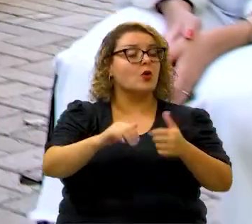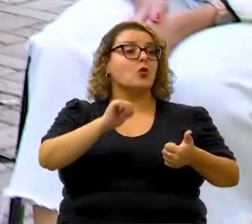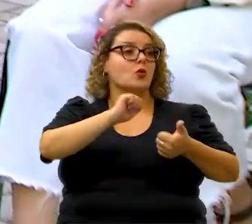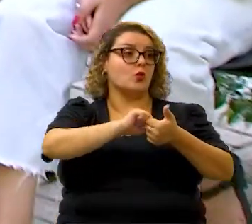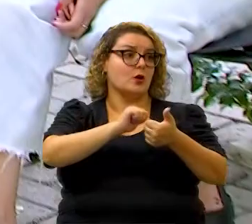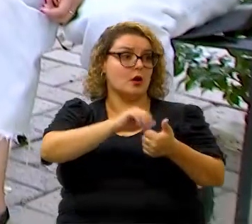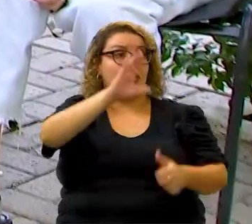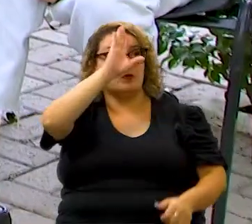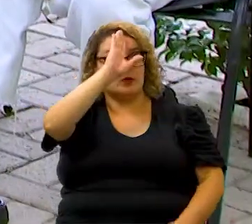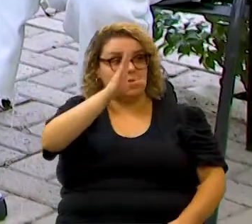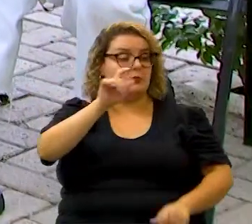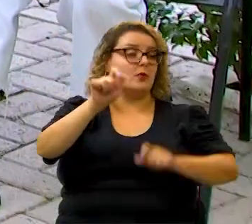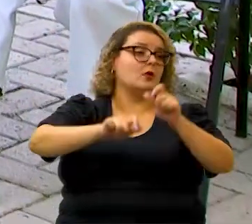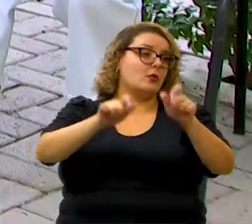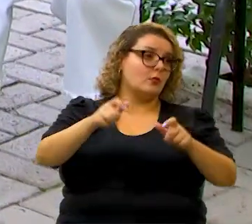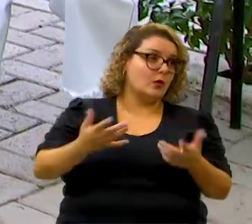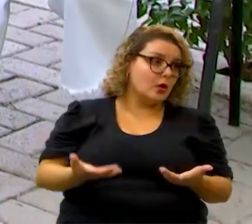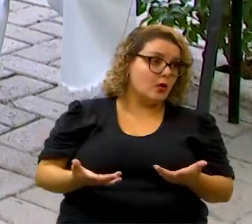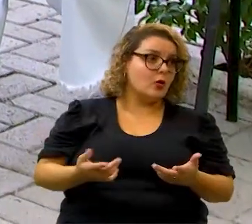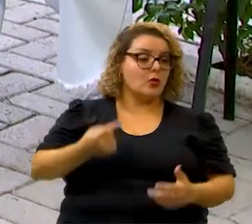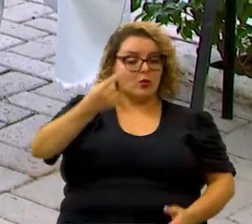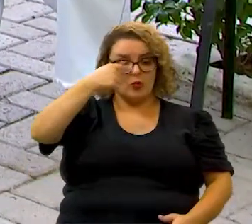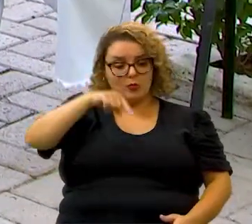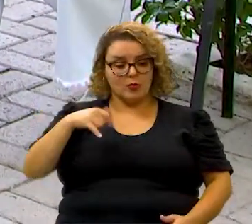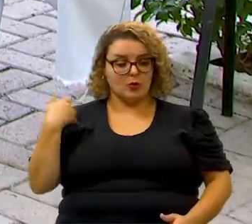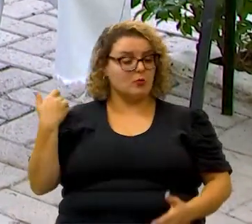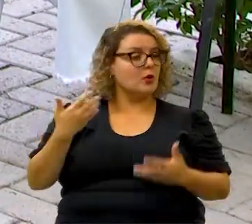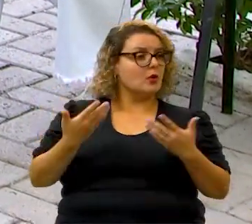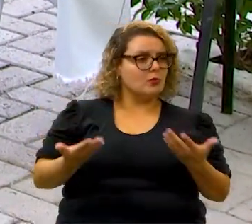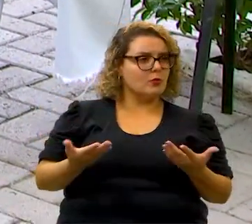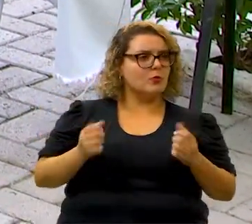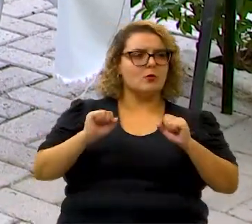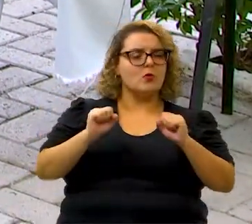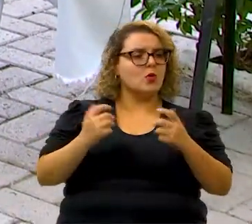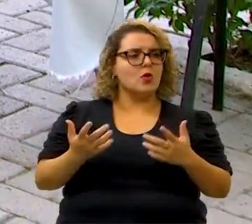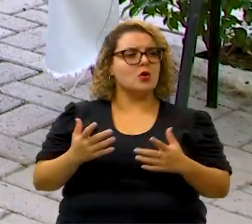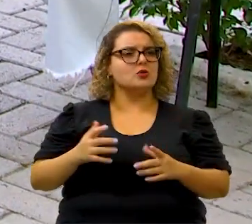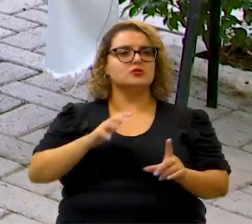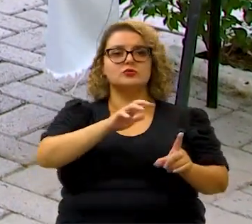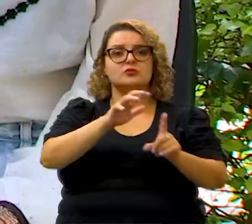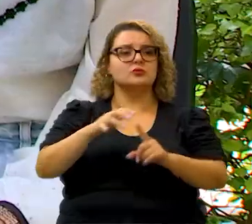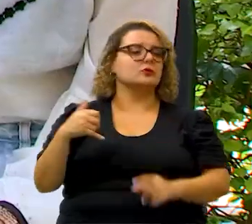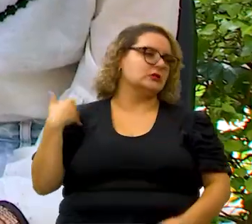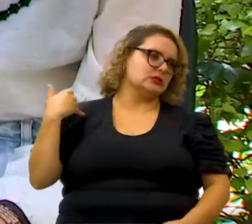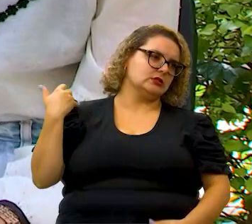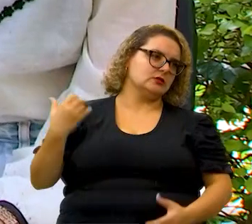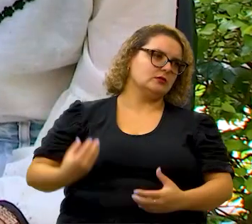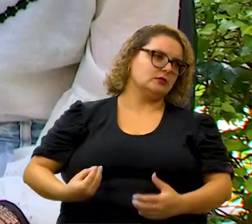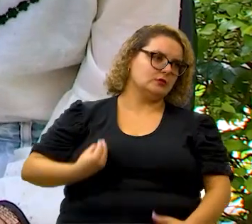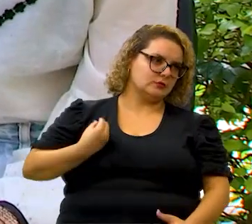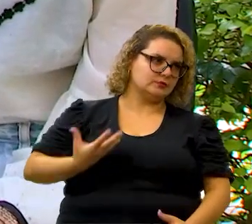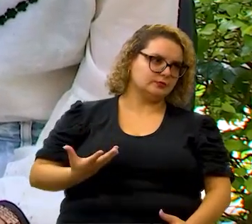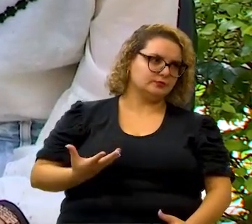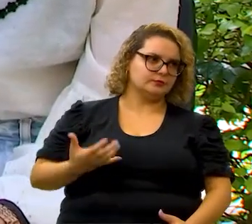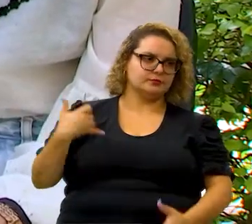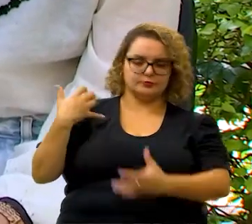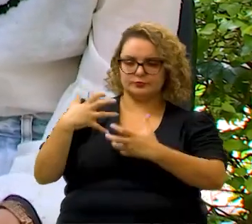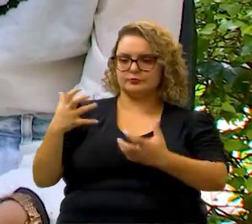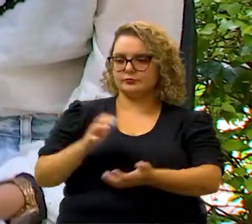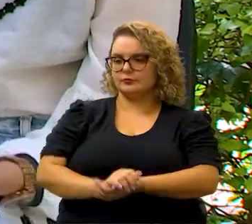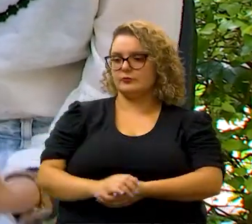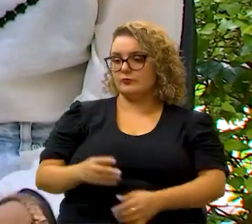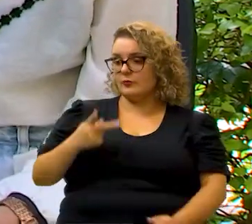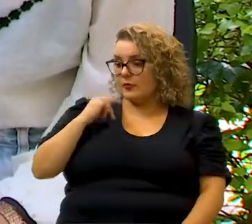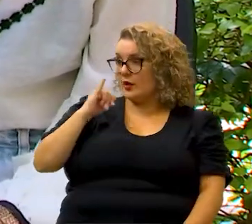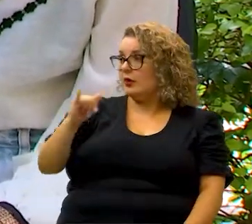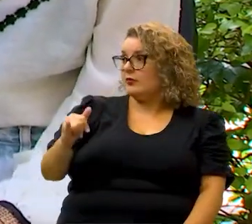convívio social com qualidade, principalmente com pessoas com o mesmo perfil etário, pode fazer na vida de um idoso. Eu